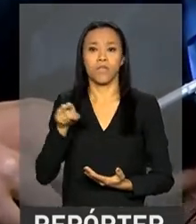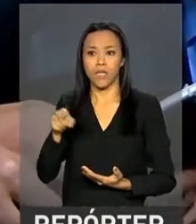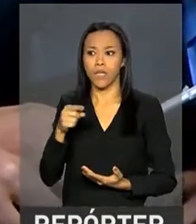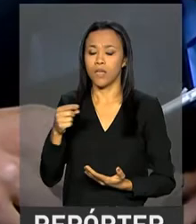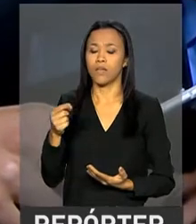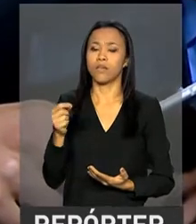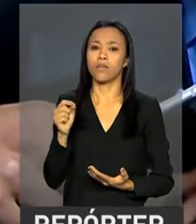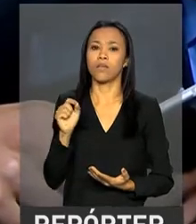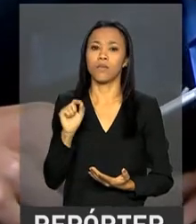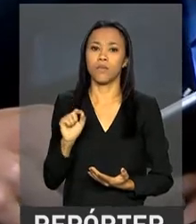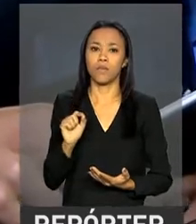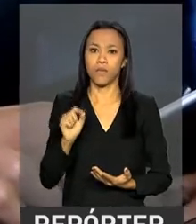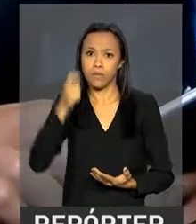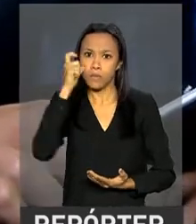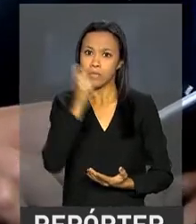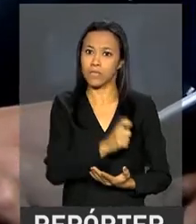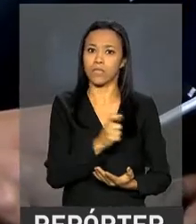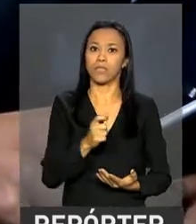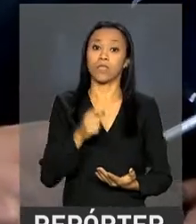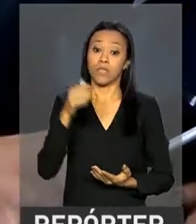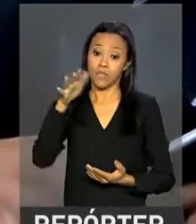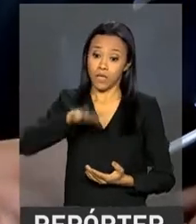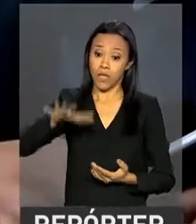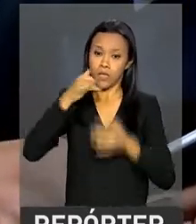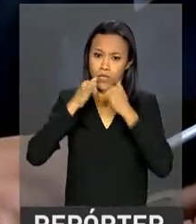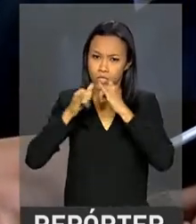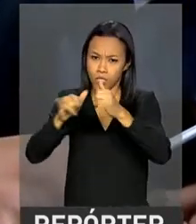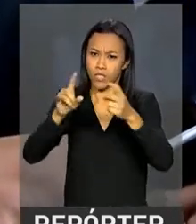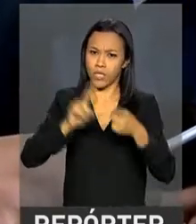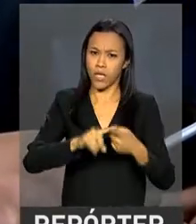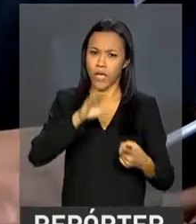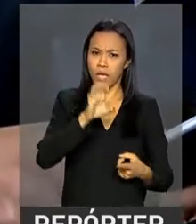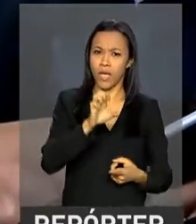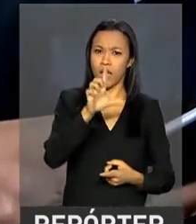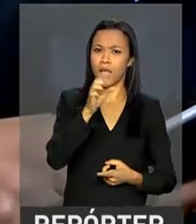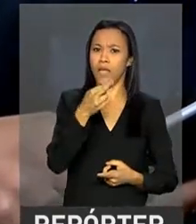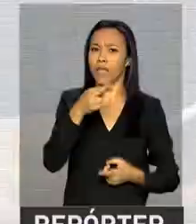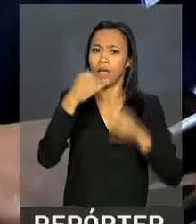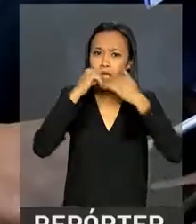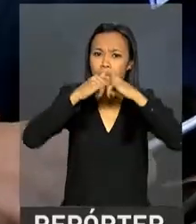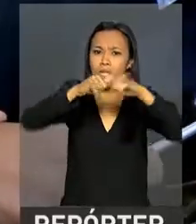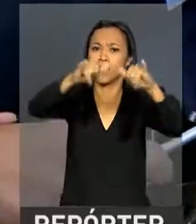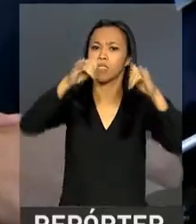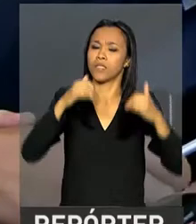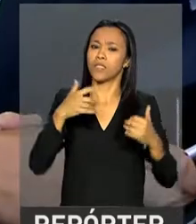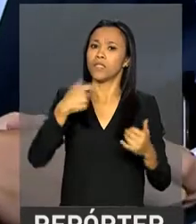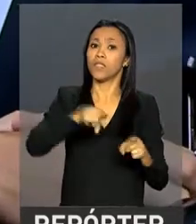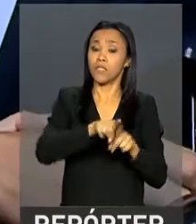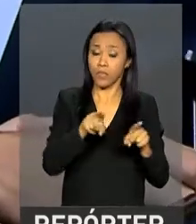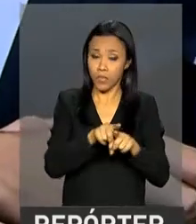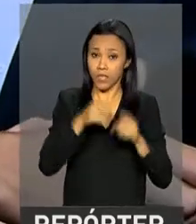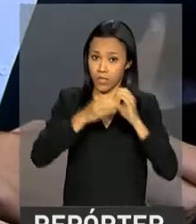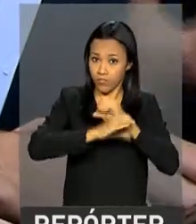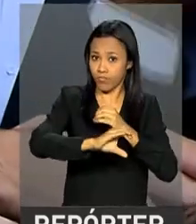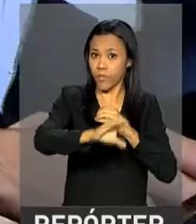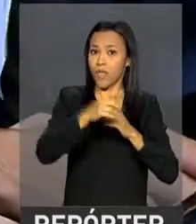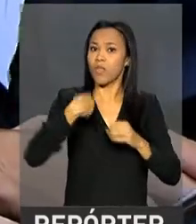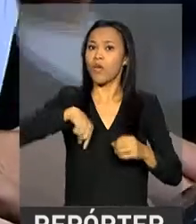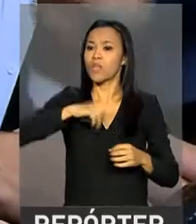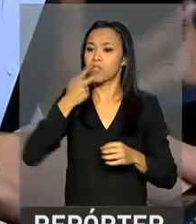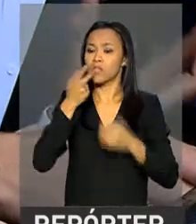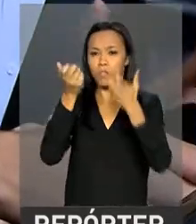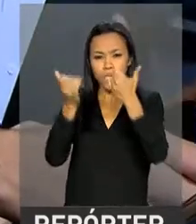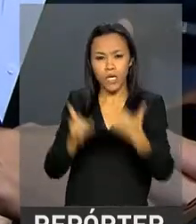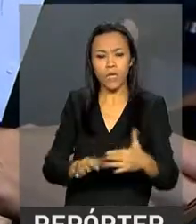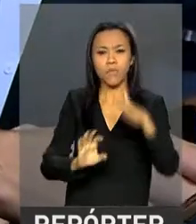extraordinária no nosso país, no setor de energia, no setor de elétrico, no setor de mineração. Nós salientamos a questão da Eletrobras